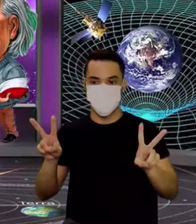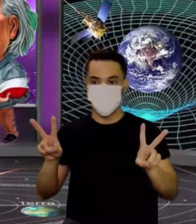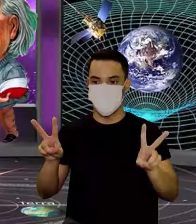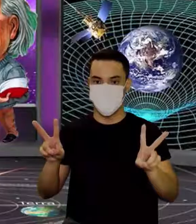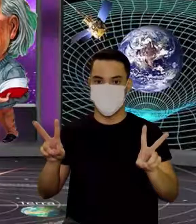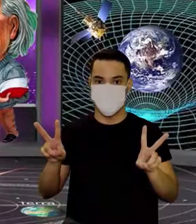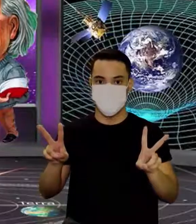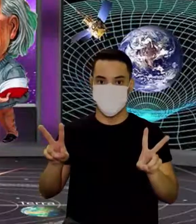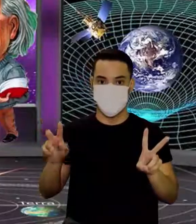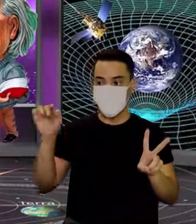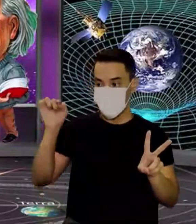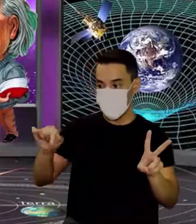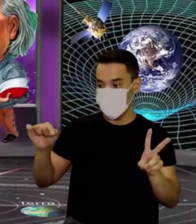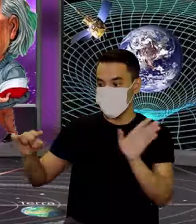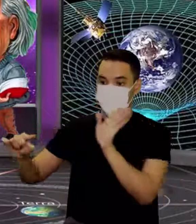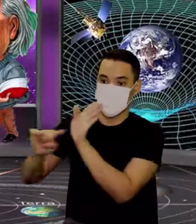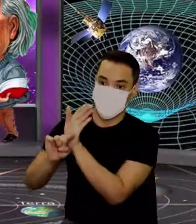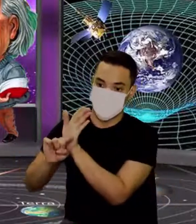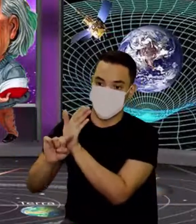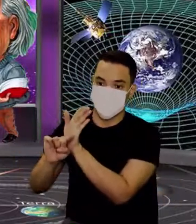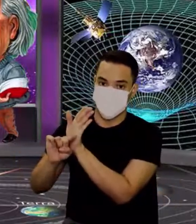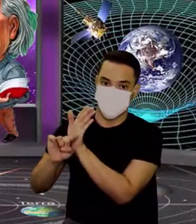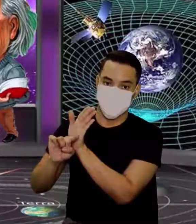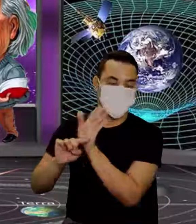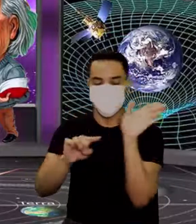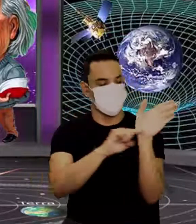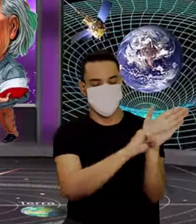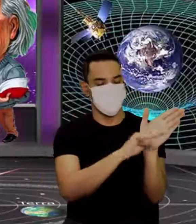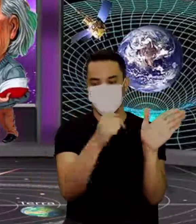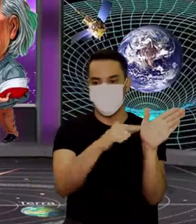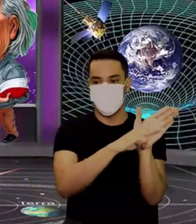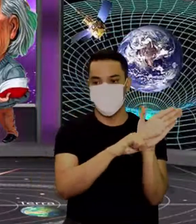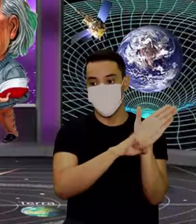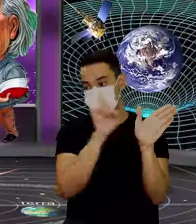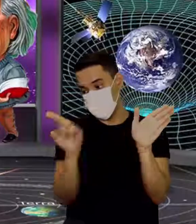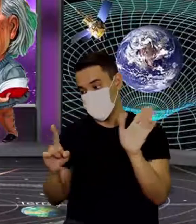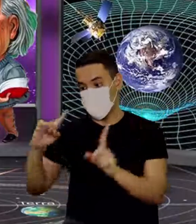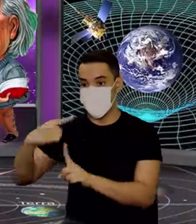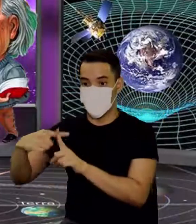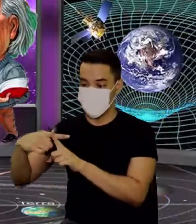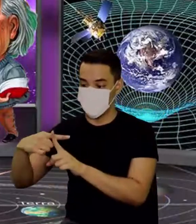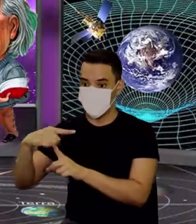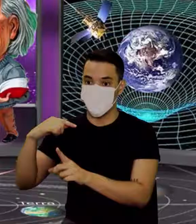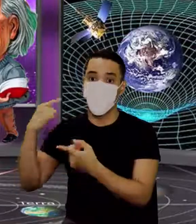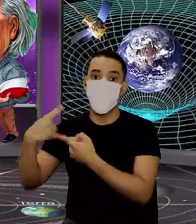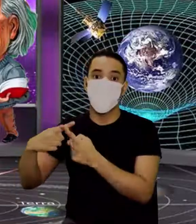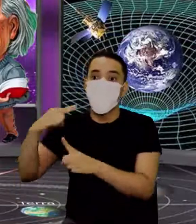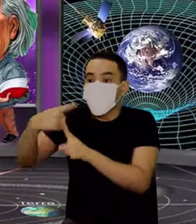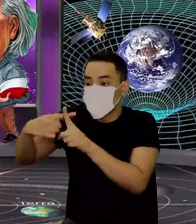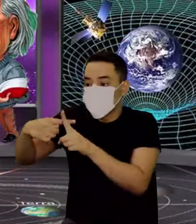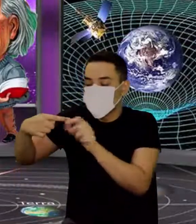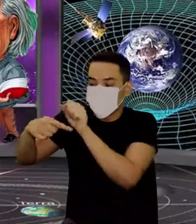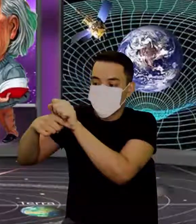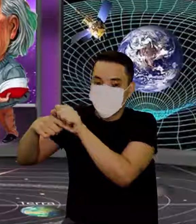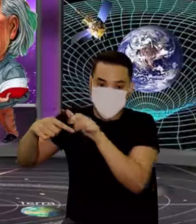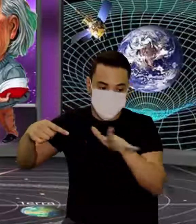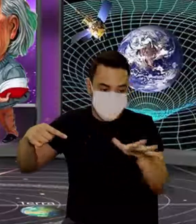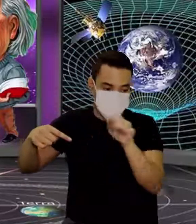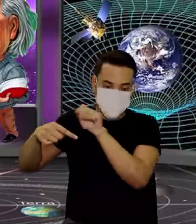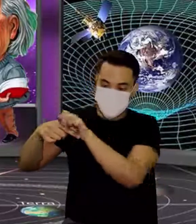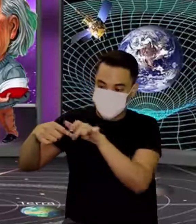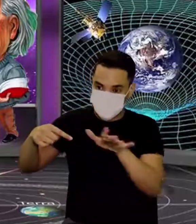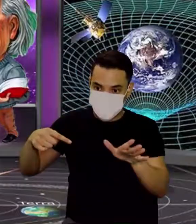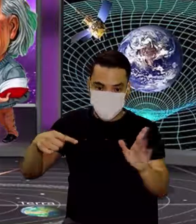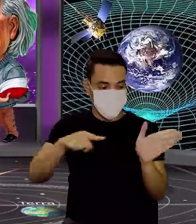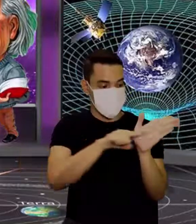coulomb. Esse ficou negativo porque recebeu e esse ficou positivo porque cedeu elétrons. Fica com a